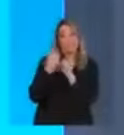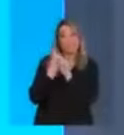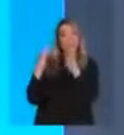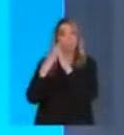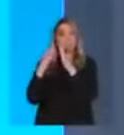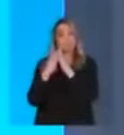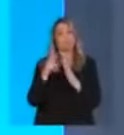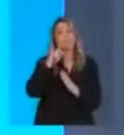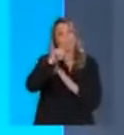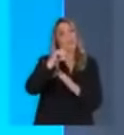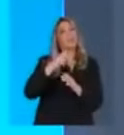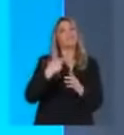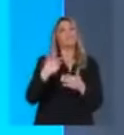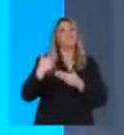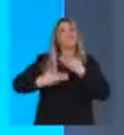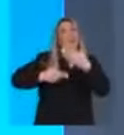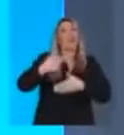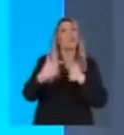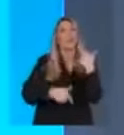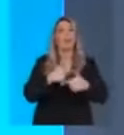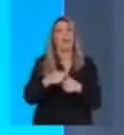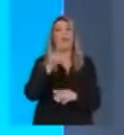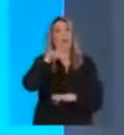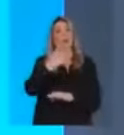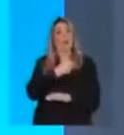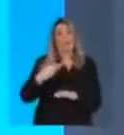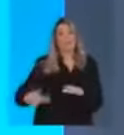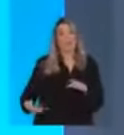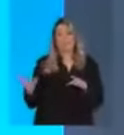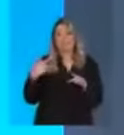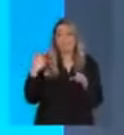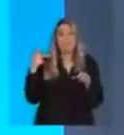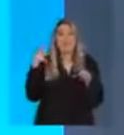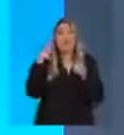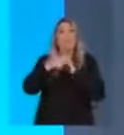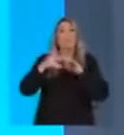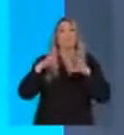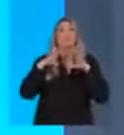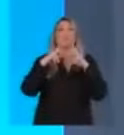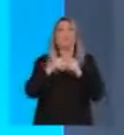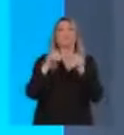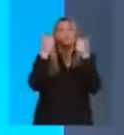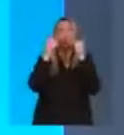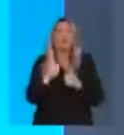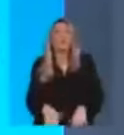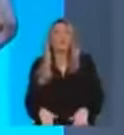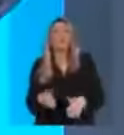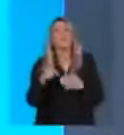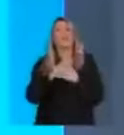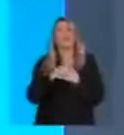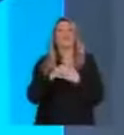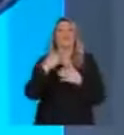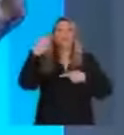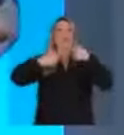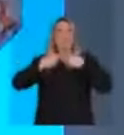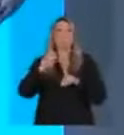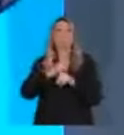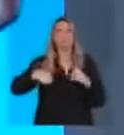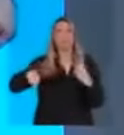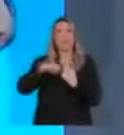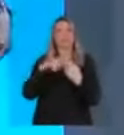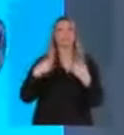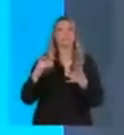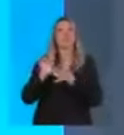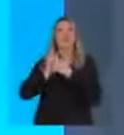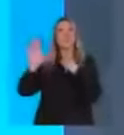urbana é um governo que tá cortando recurso de políticas de infraestrutura de políticas sociais e deixando livre o pagamento